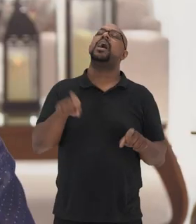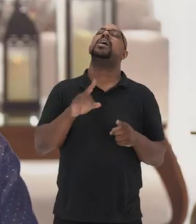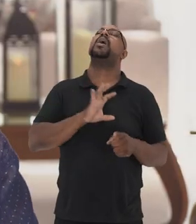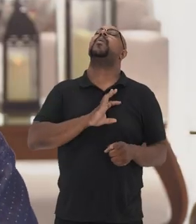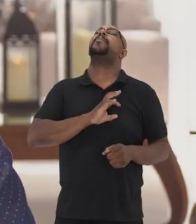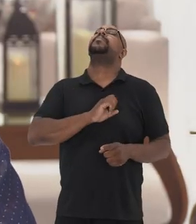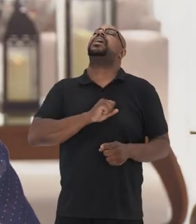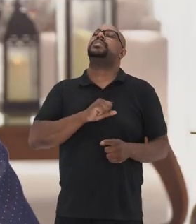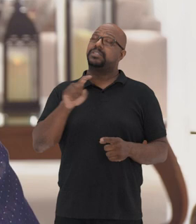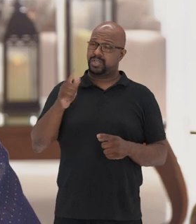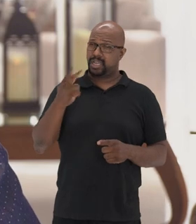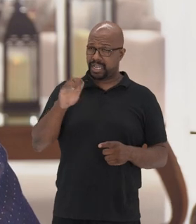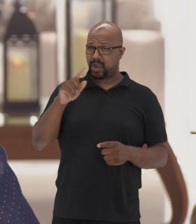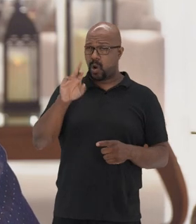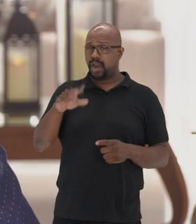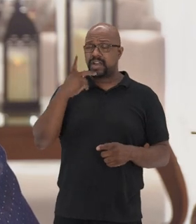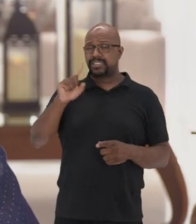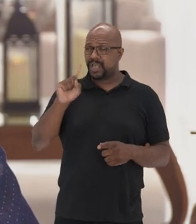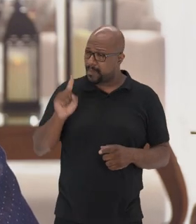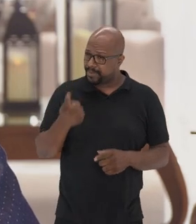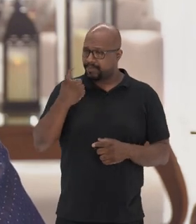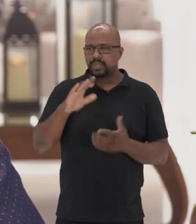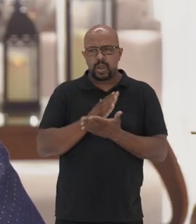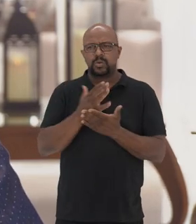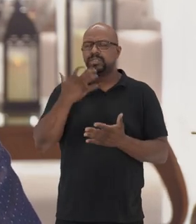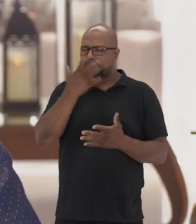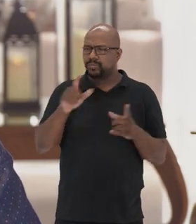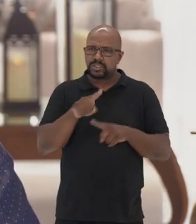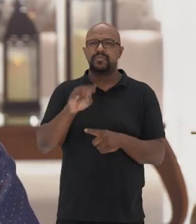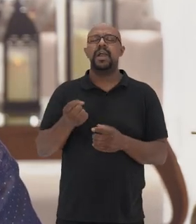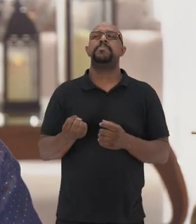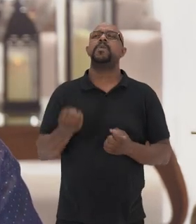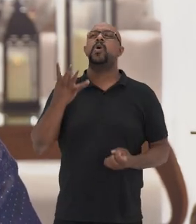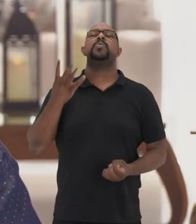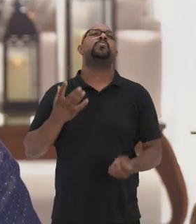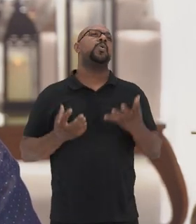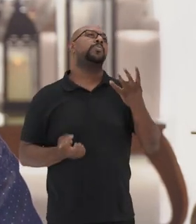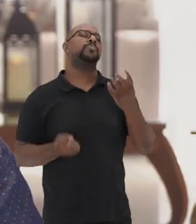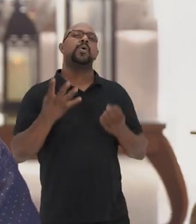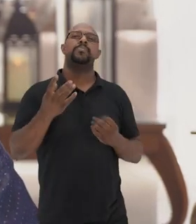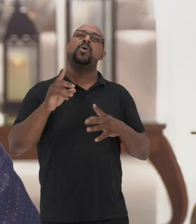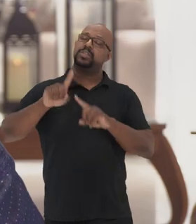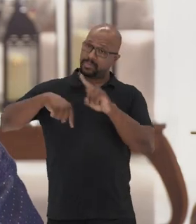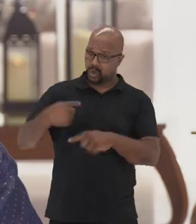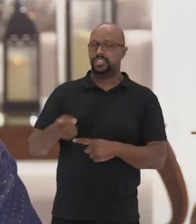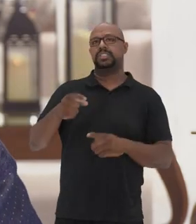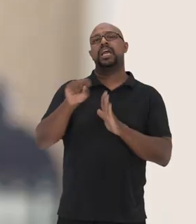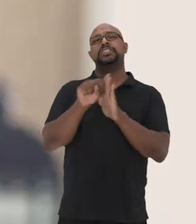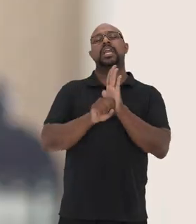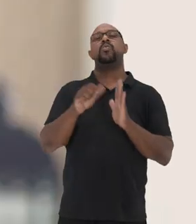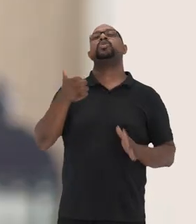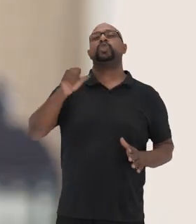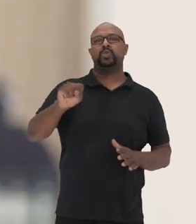Gregório vai ser o precursor de alguns dos gêneros musicais que vão surgir no Brasil na virada para o século 18